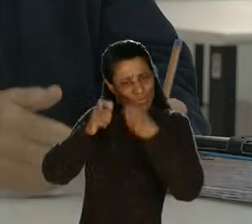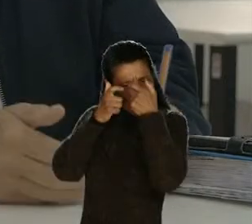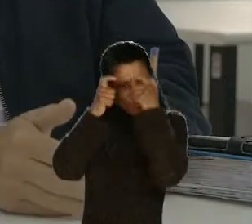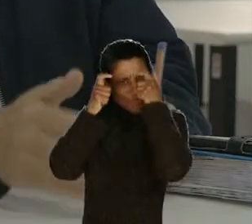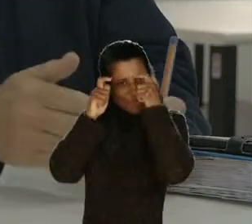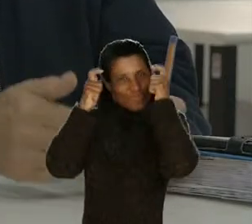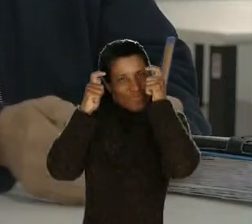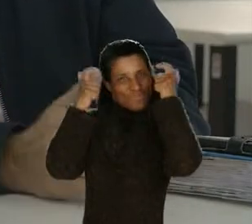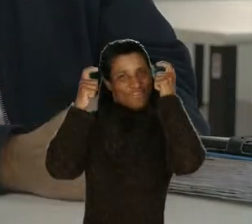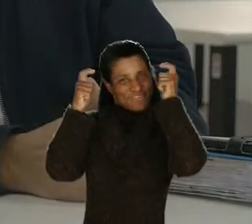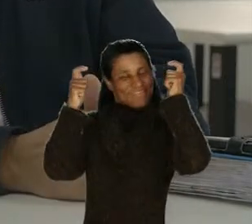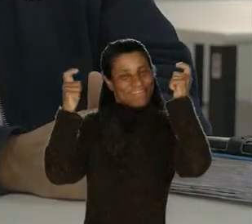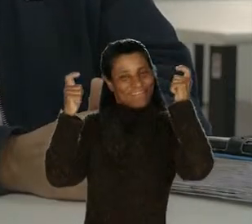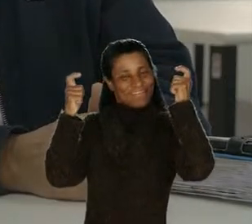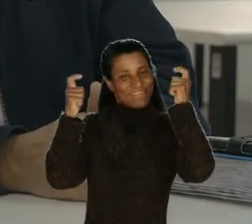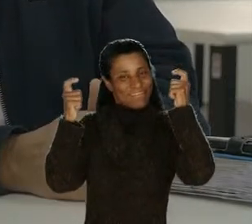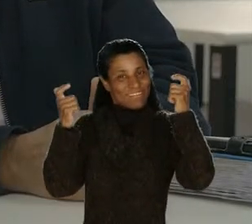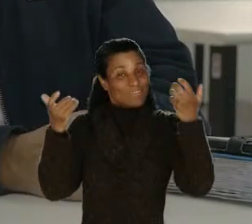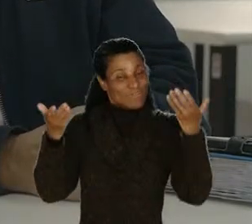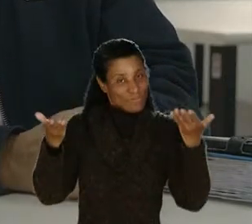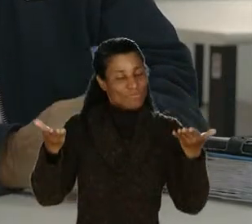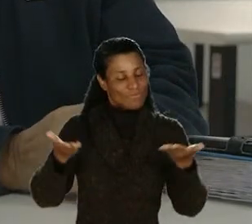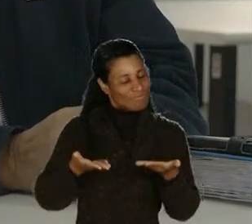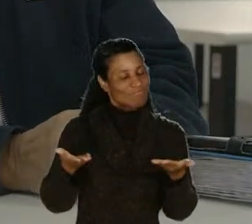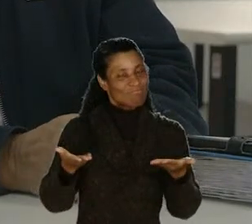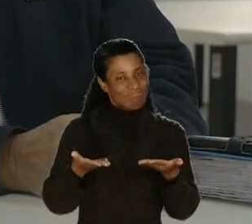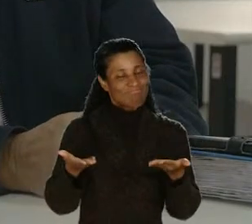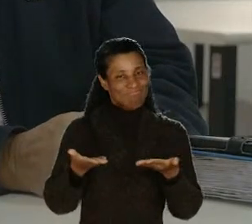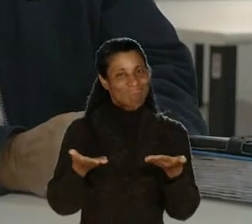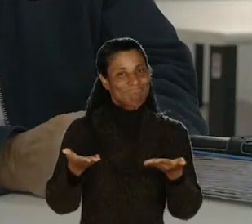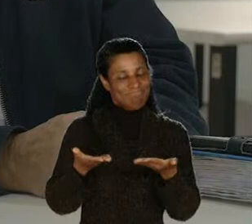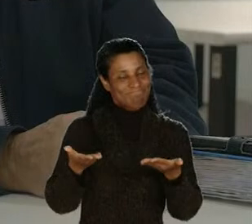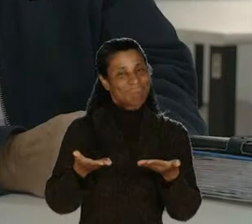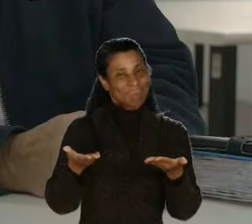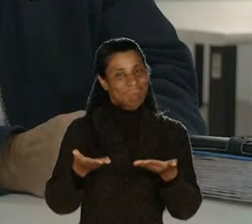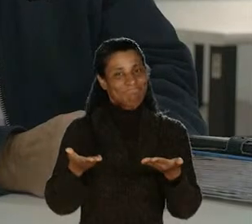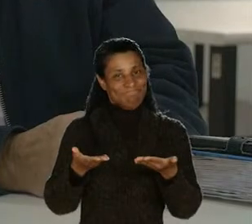adquirindo isso, ampliando, né? E hoje